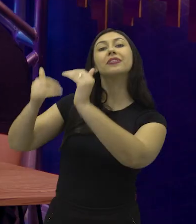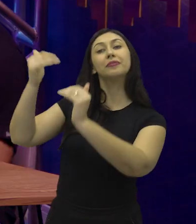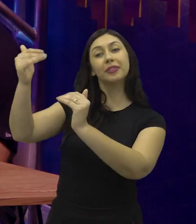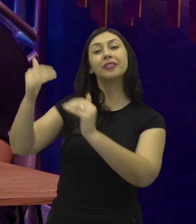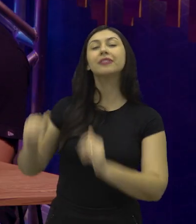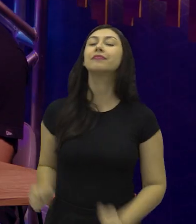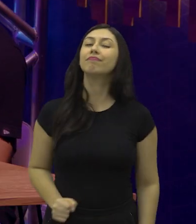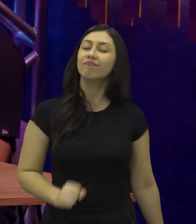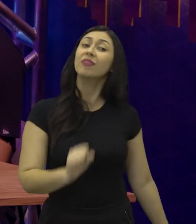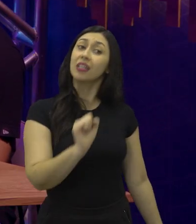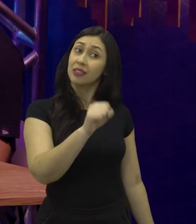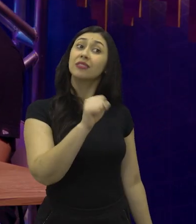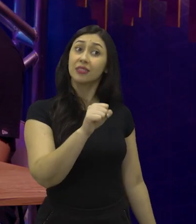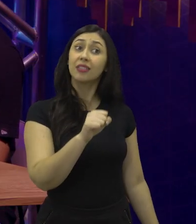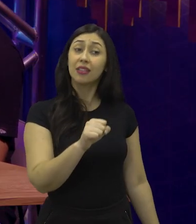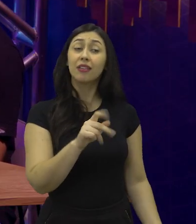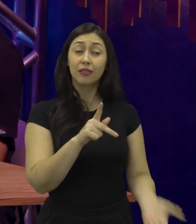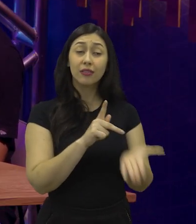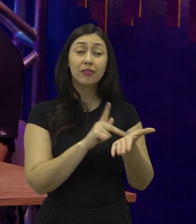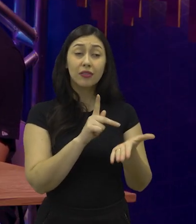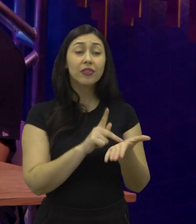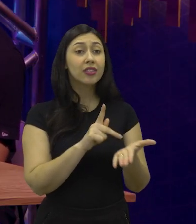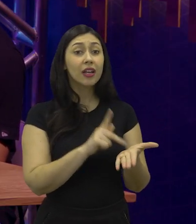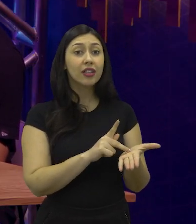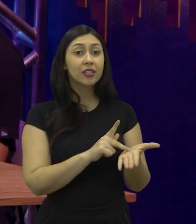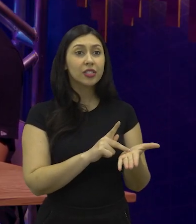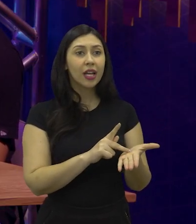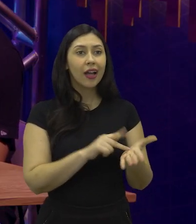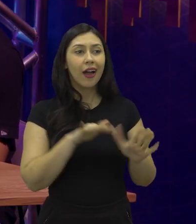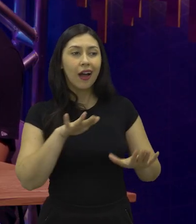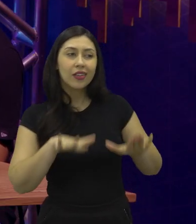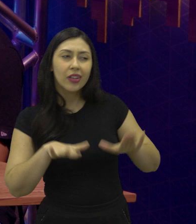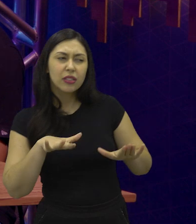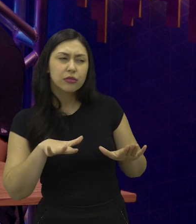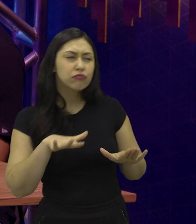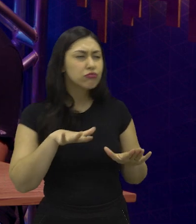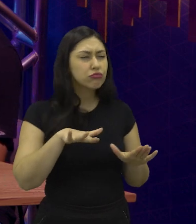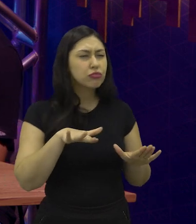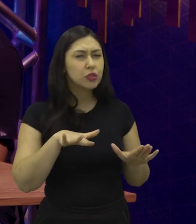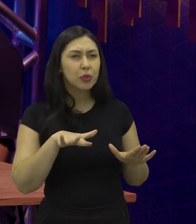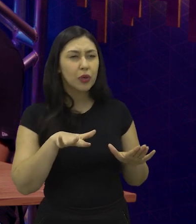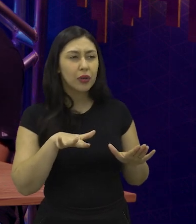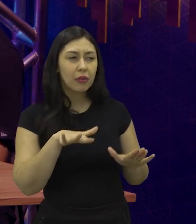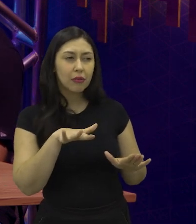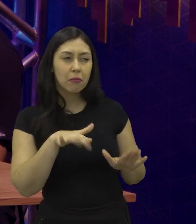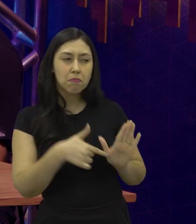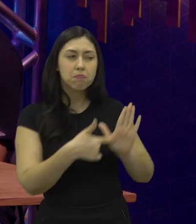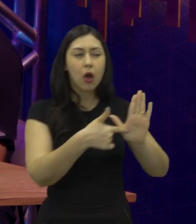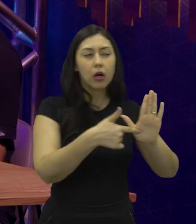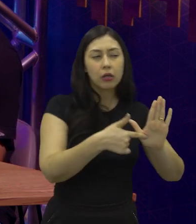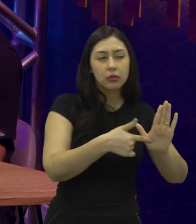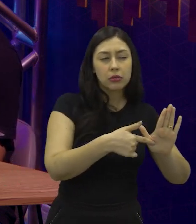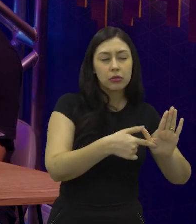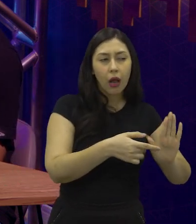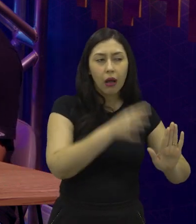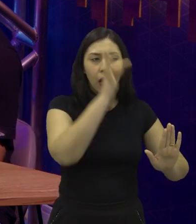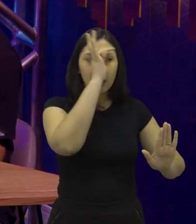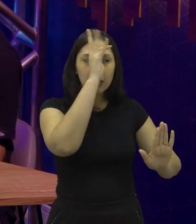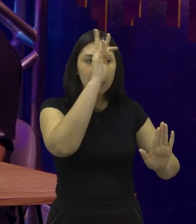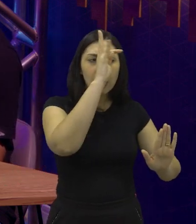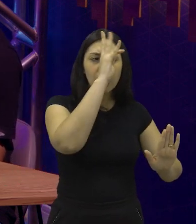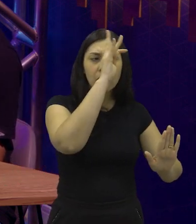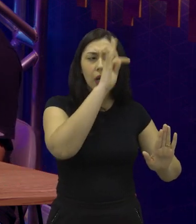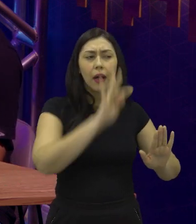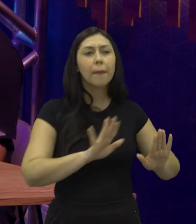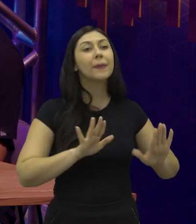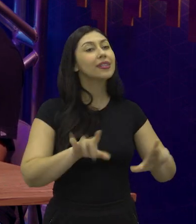ser. O Dumbledore é muito esse viés aí, né? Ele não sabe se tá aqui, se tá lá. Às vezes ele traz algumas coisinhas da teoria, mas sempre junto